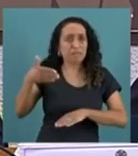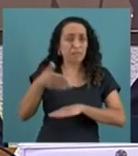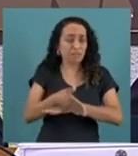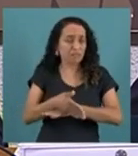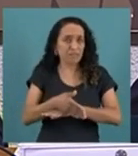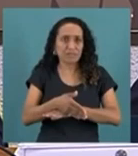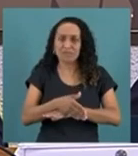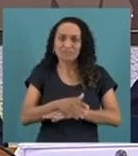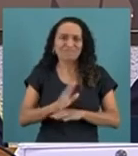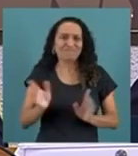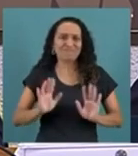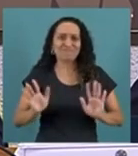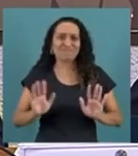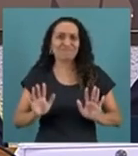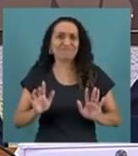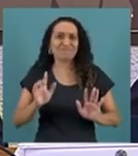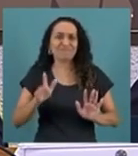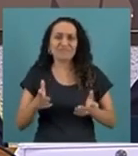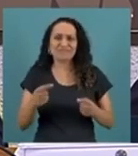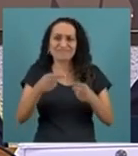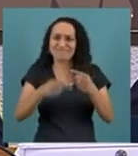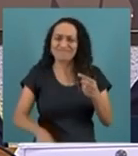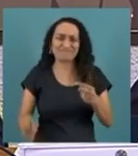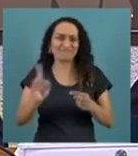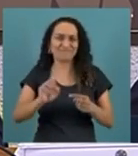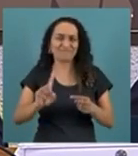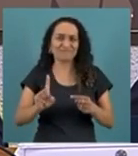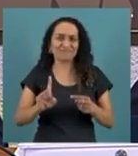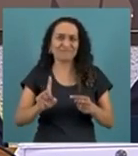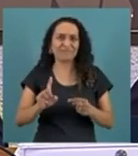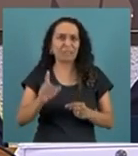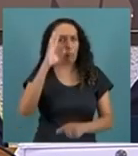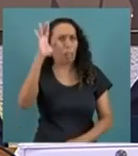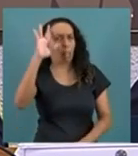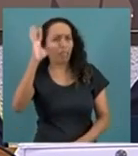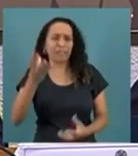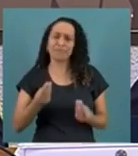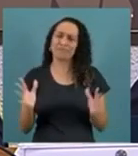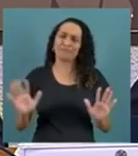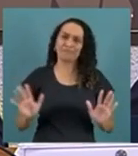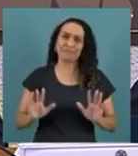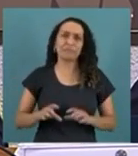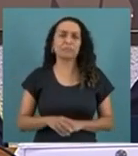isso acaba sendo muito incoerente e muito imaginativo.